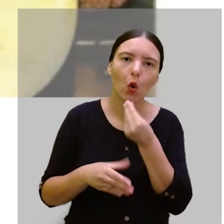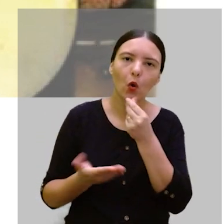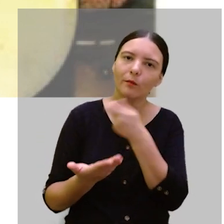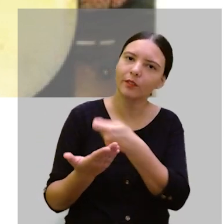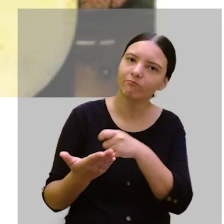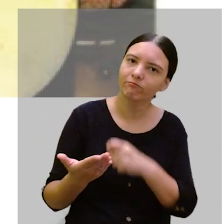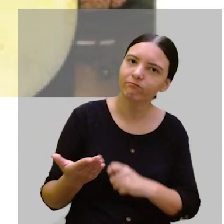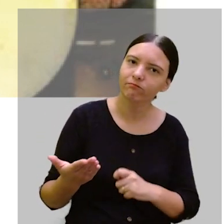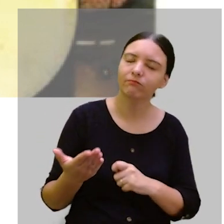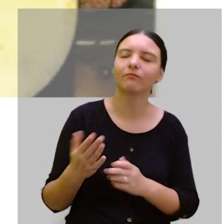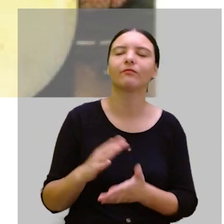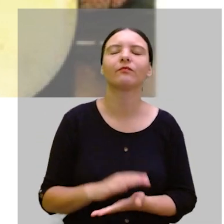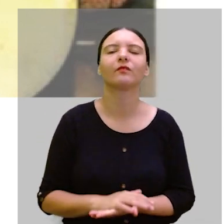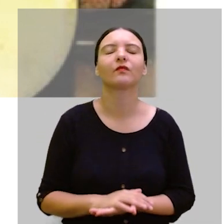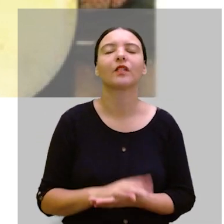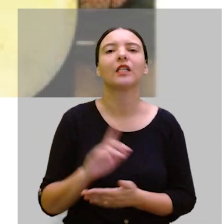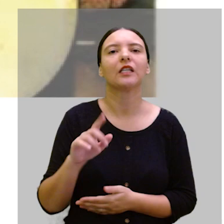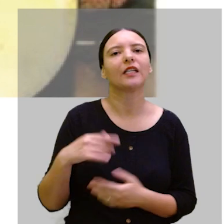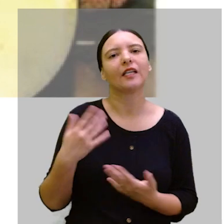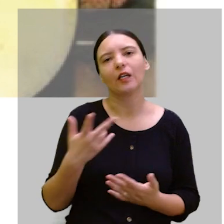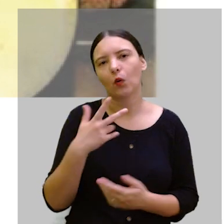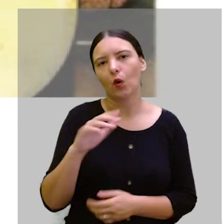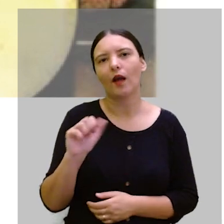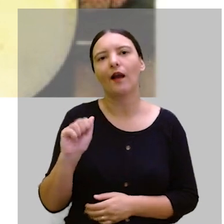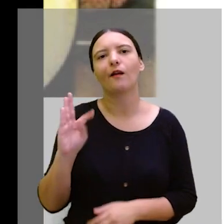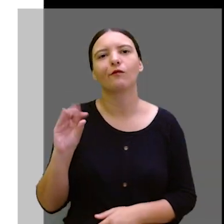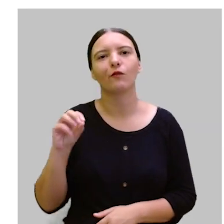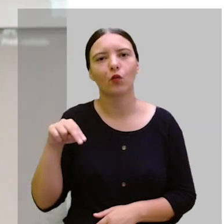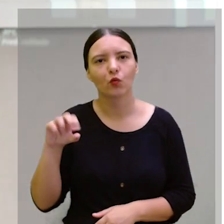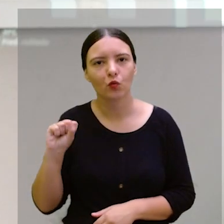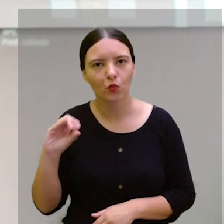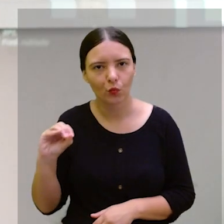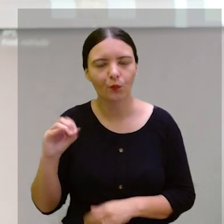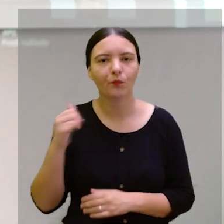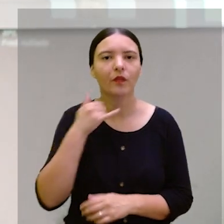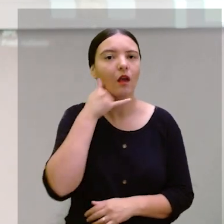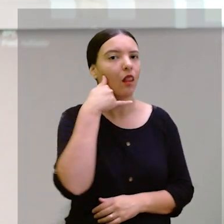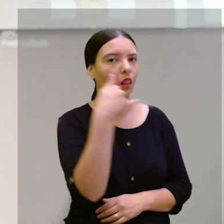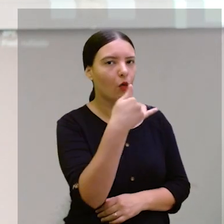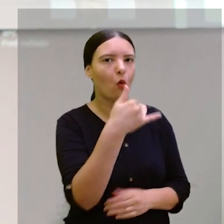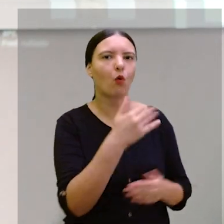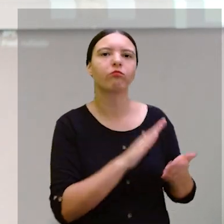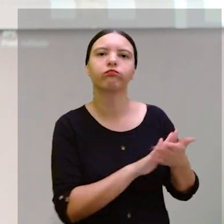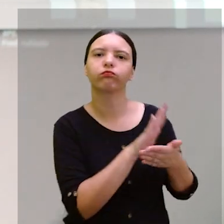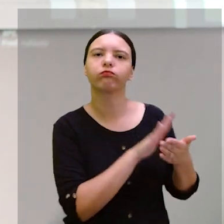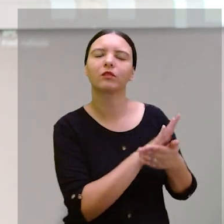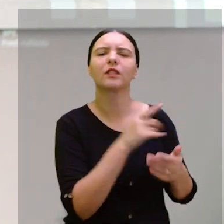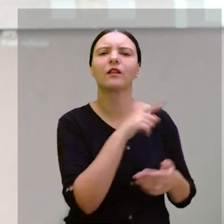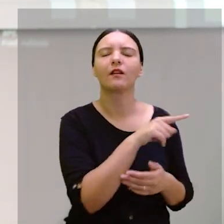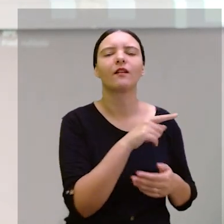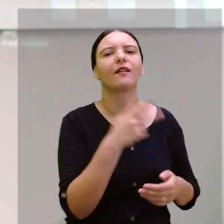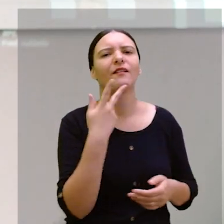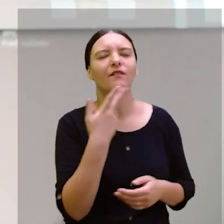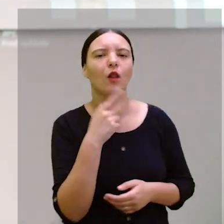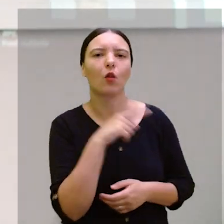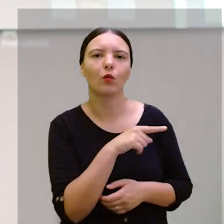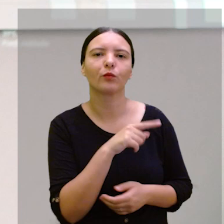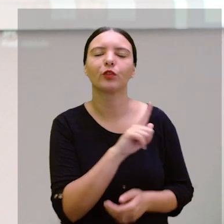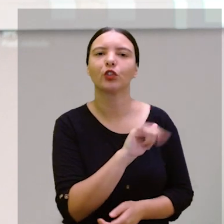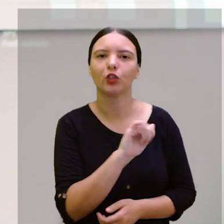escritor que é o Afonso Romano de Santana, que um dia ligou para um editor, Jiro